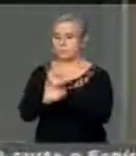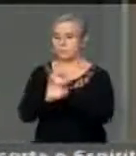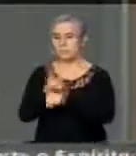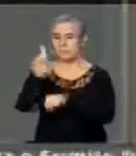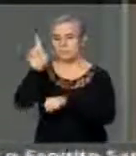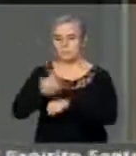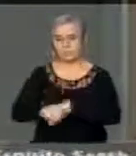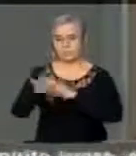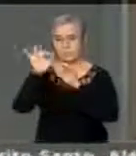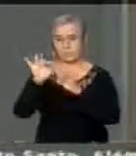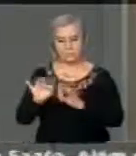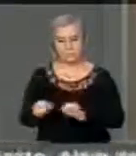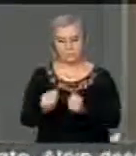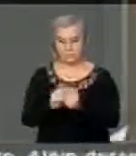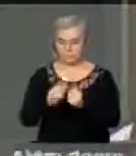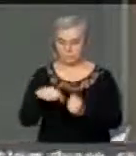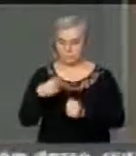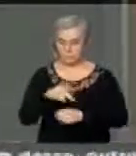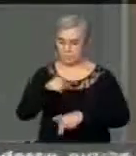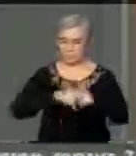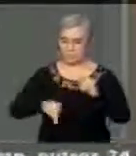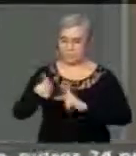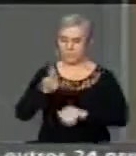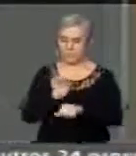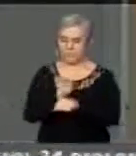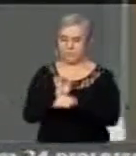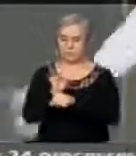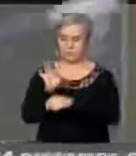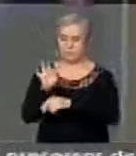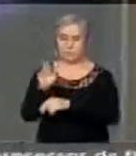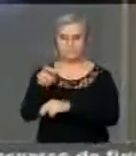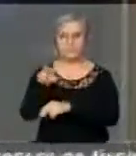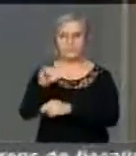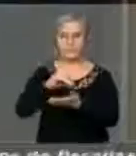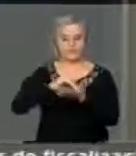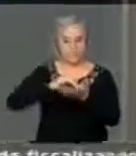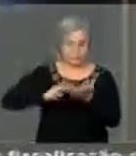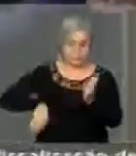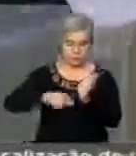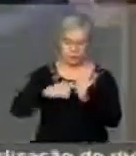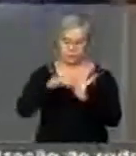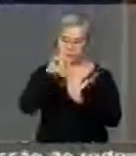legítimo, deputado Gaguinho, do nosso povo do estado de Tocantins, vai derrubar esse decreto